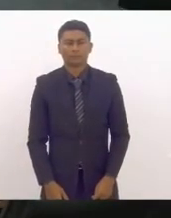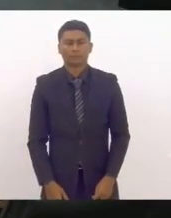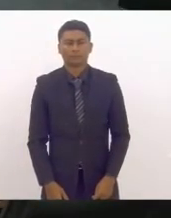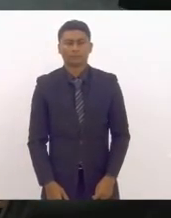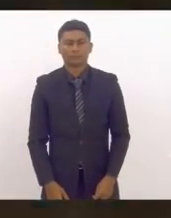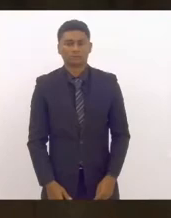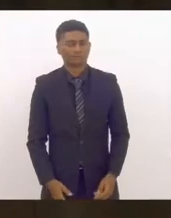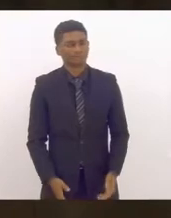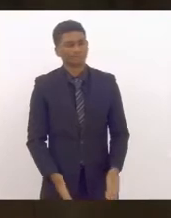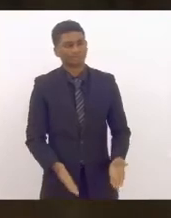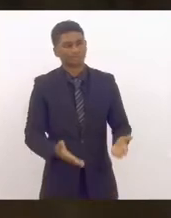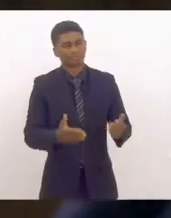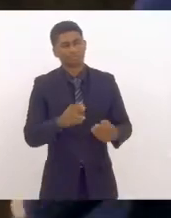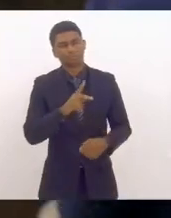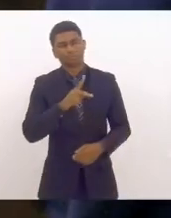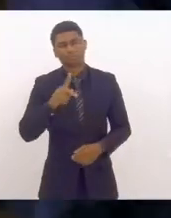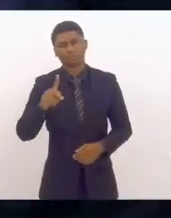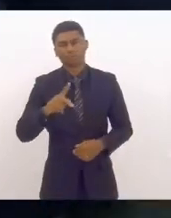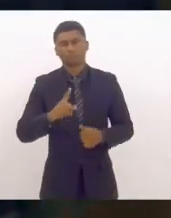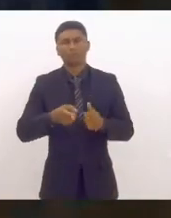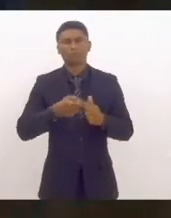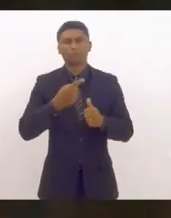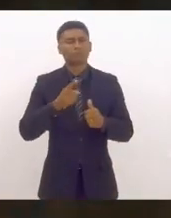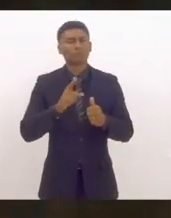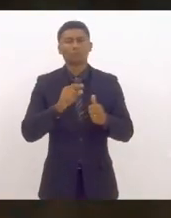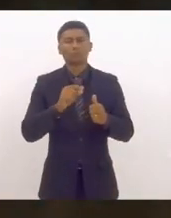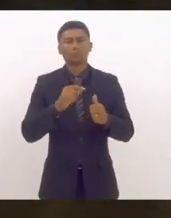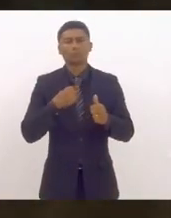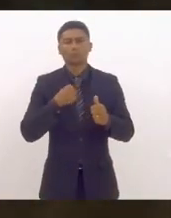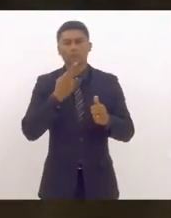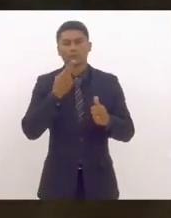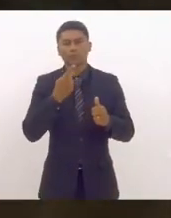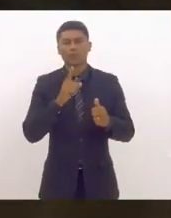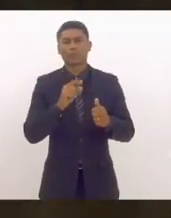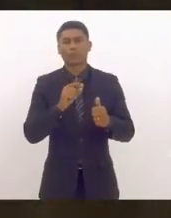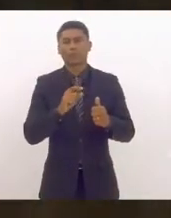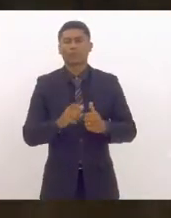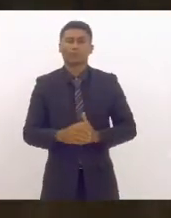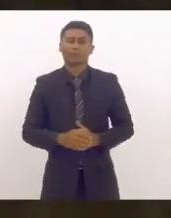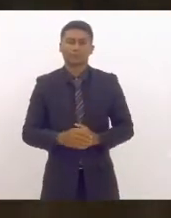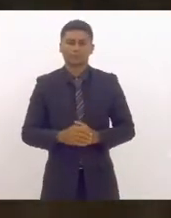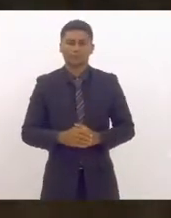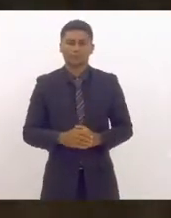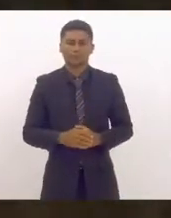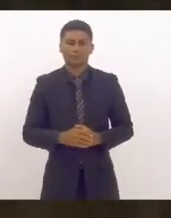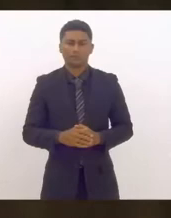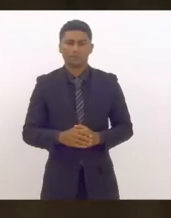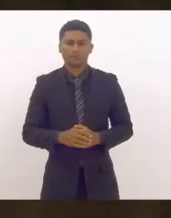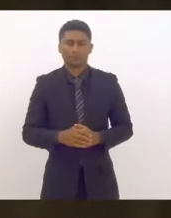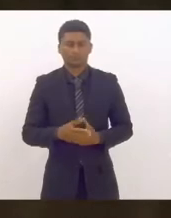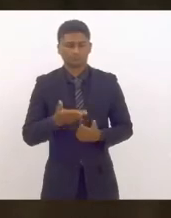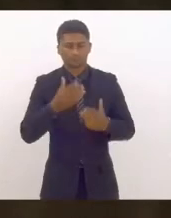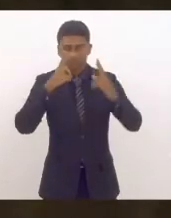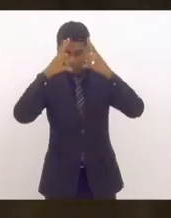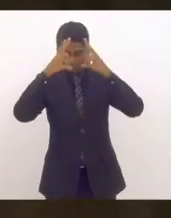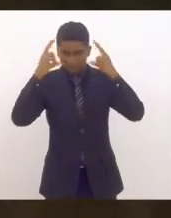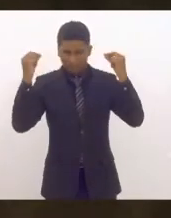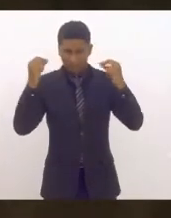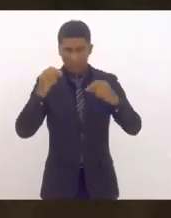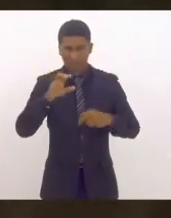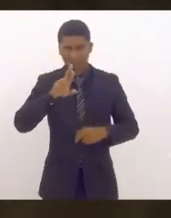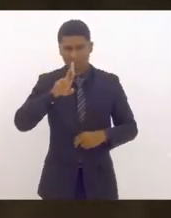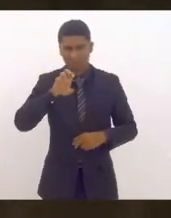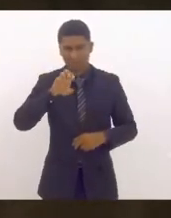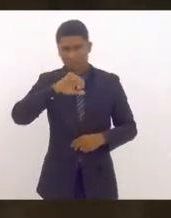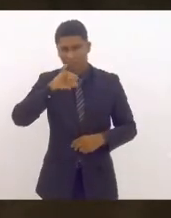Senhor presidente, primeiro dizer a Vossa Excelência que a enfermeira Rejane